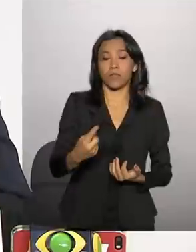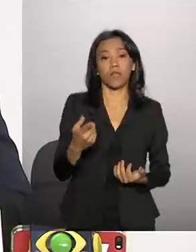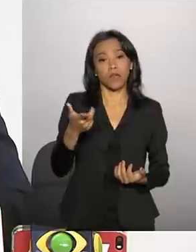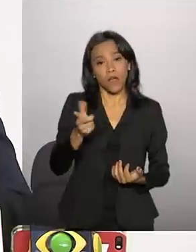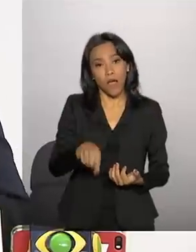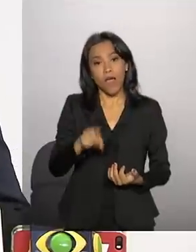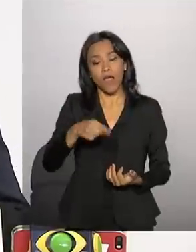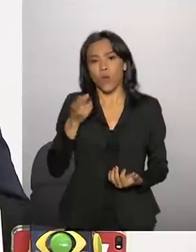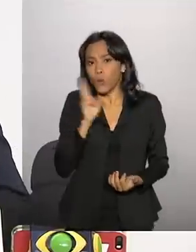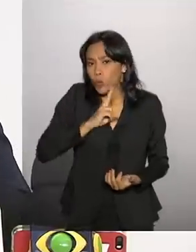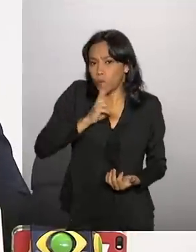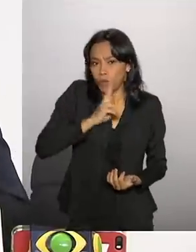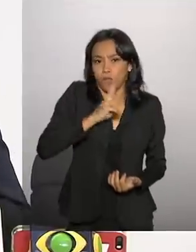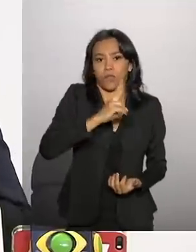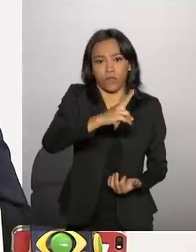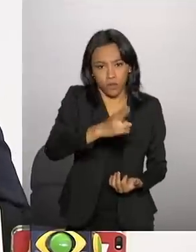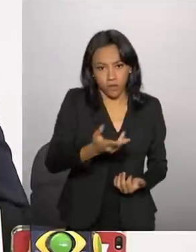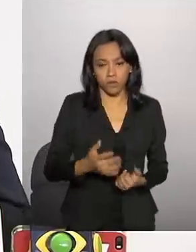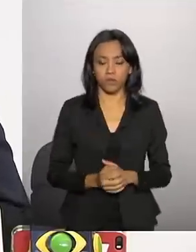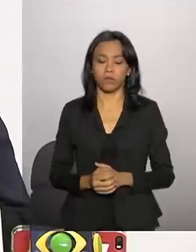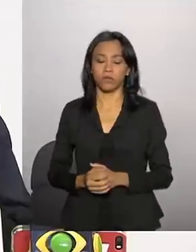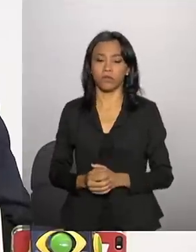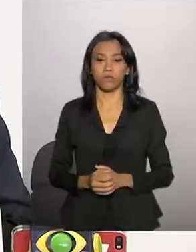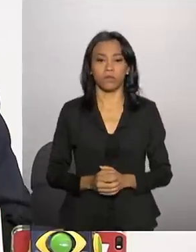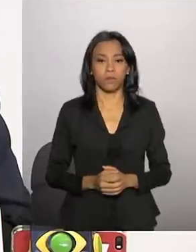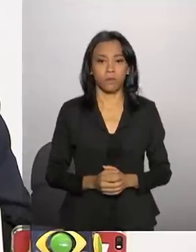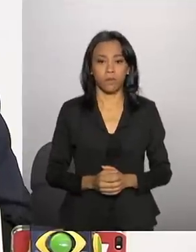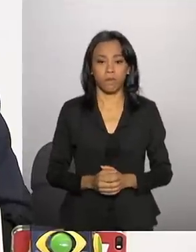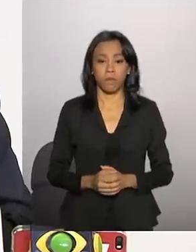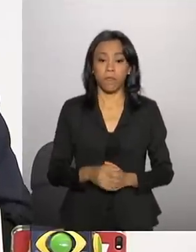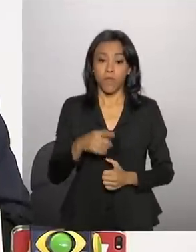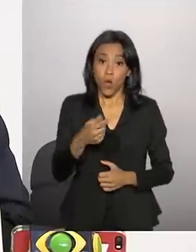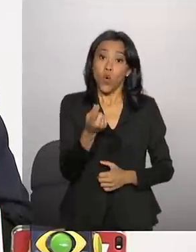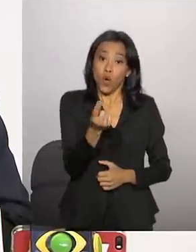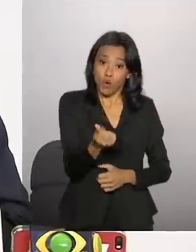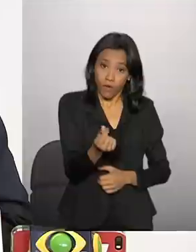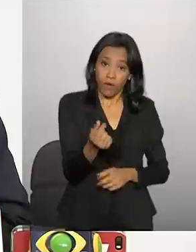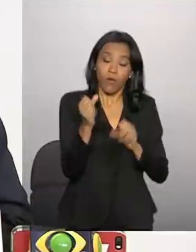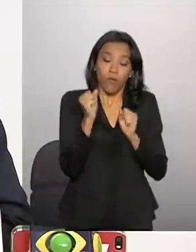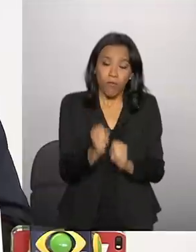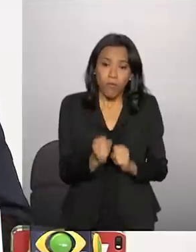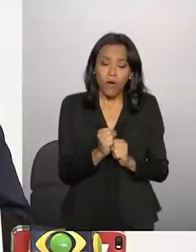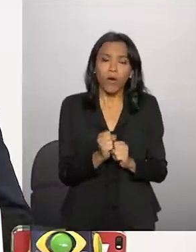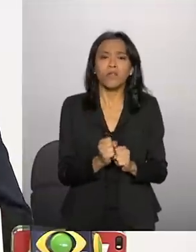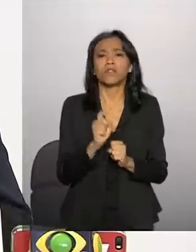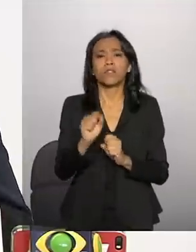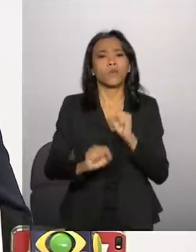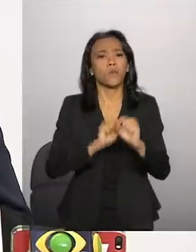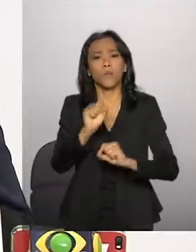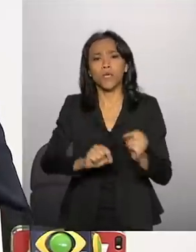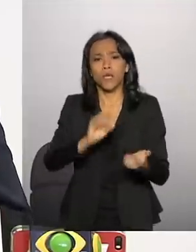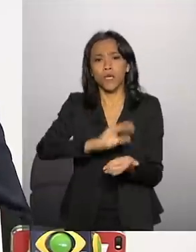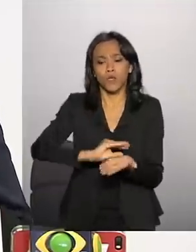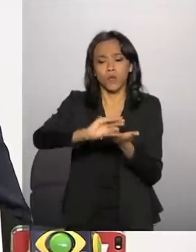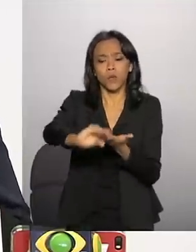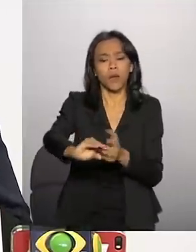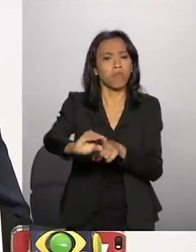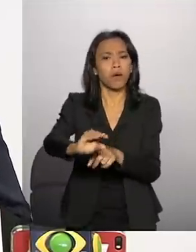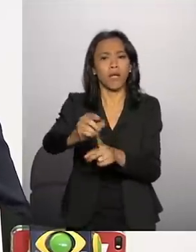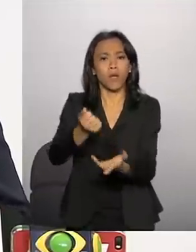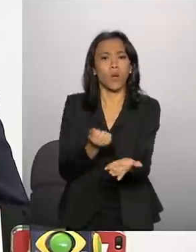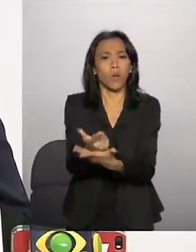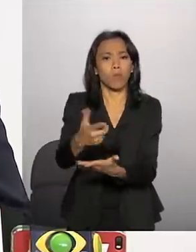Apoio Emergencial e Desastres. O valor pode ser direcionado para a doação de kits de